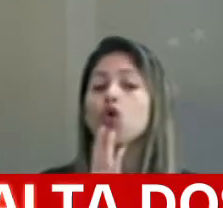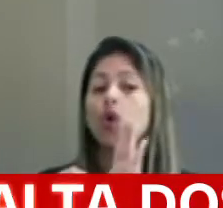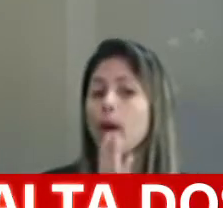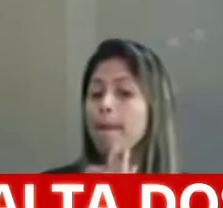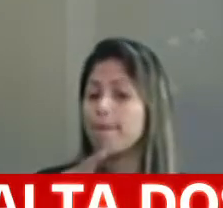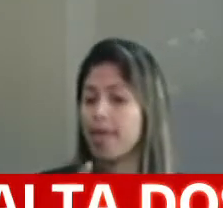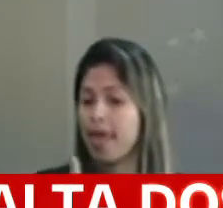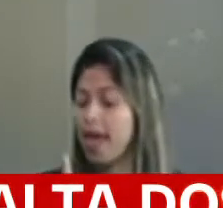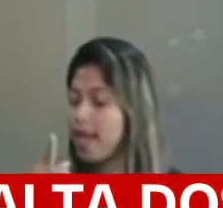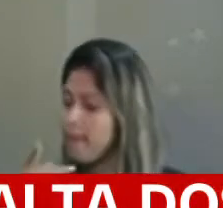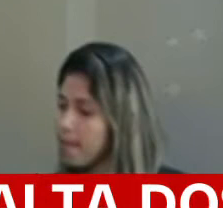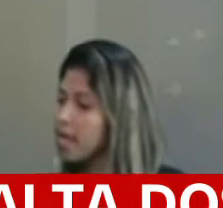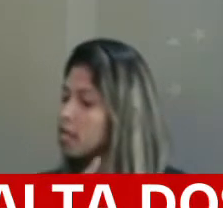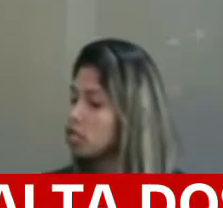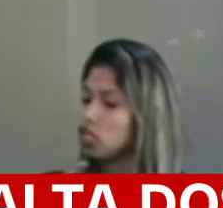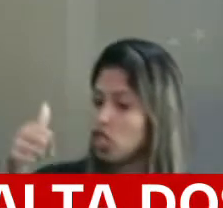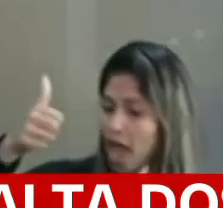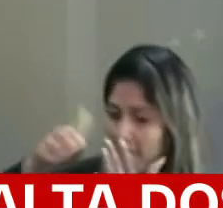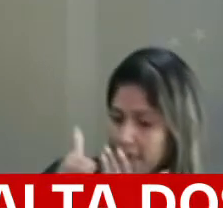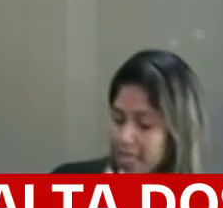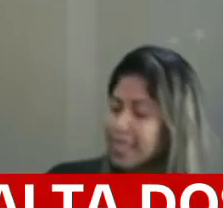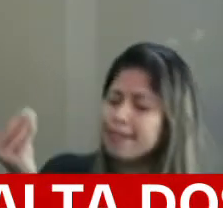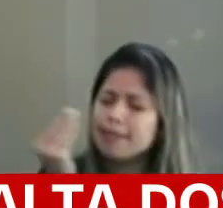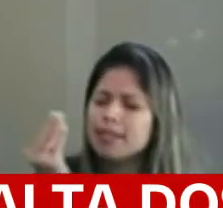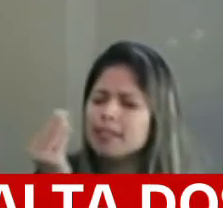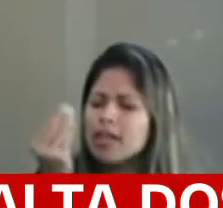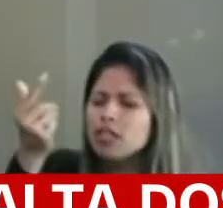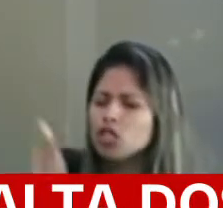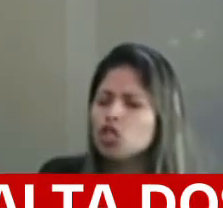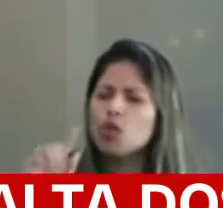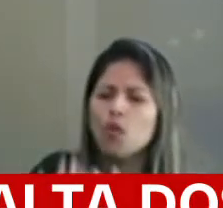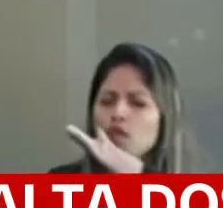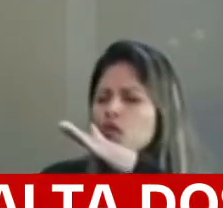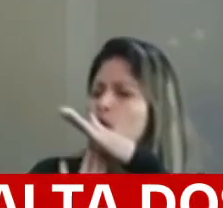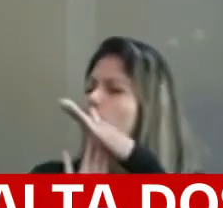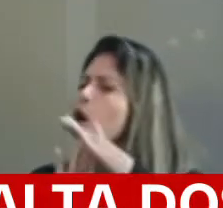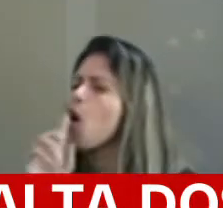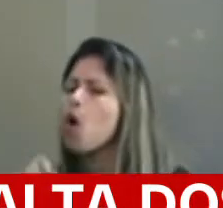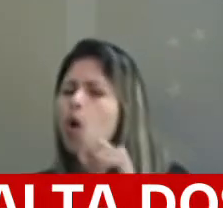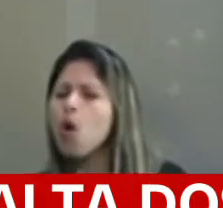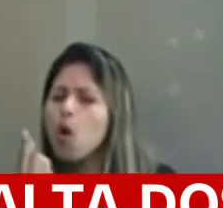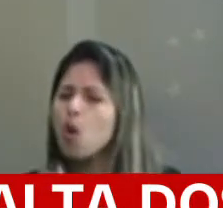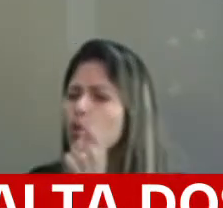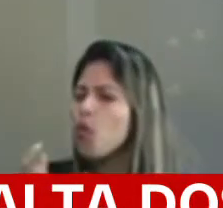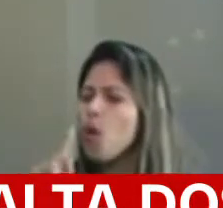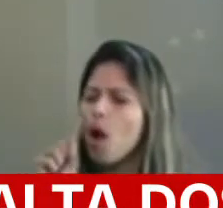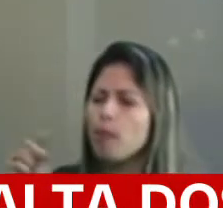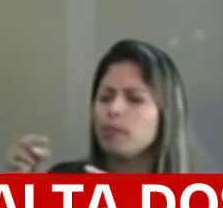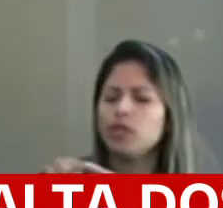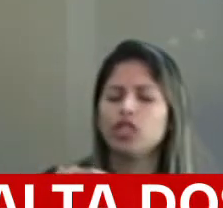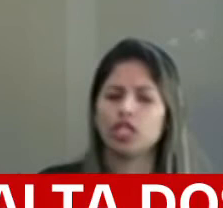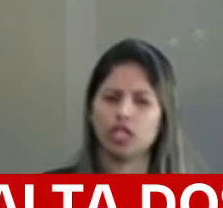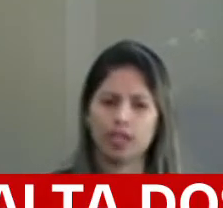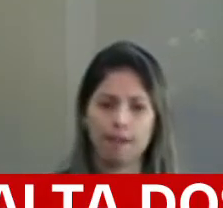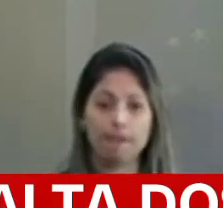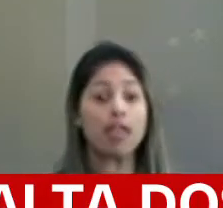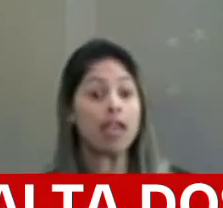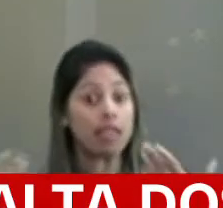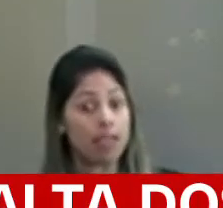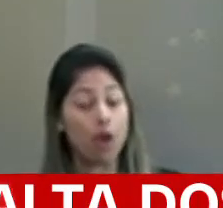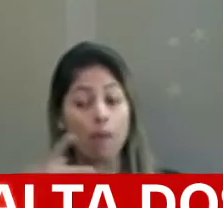analisa tenta mais uma vez alcançar algum desses objetivos. Ou seja, o